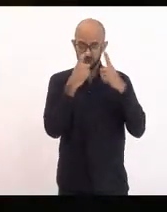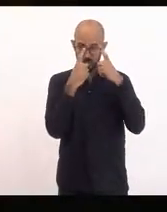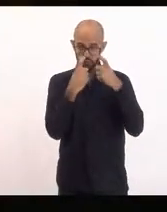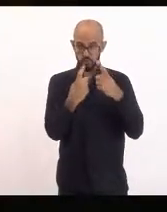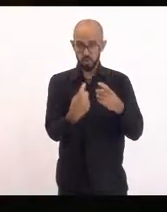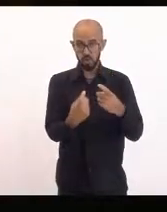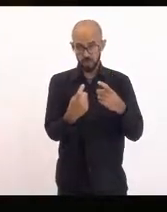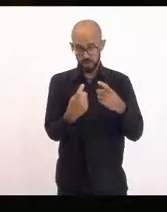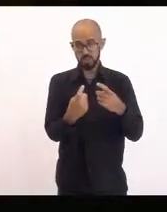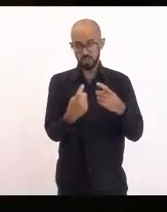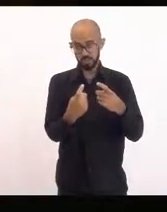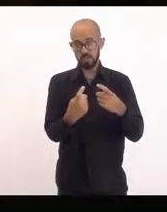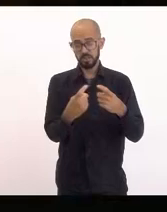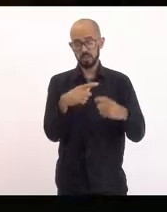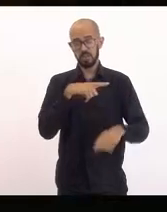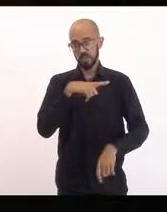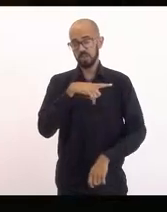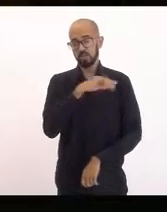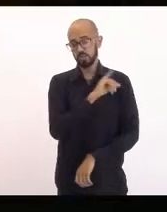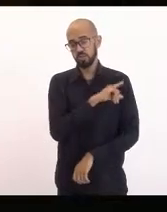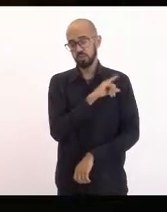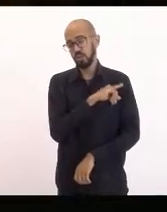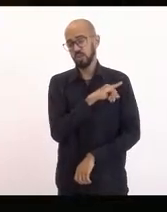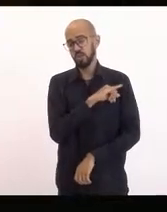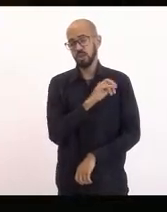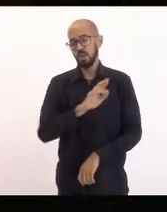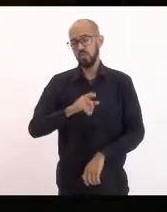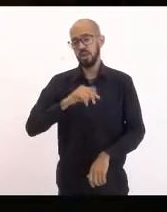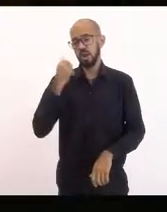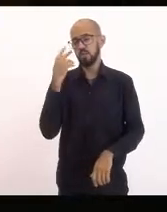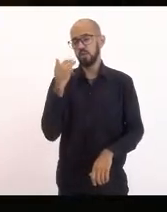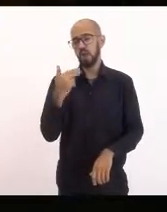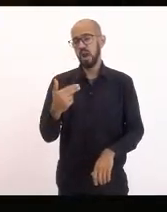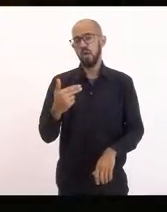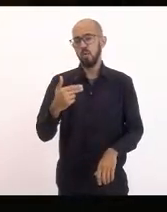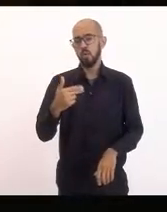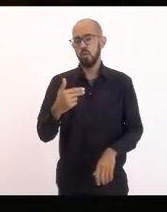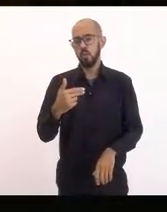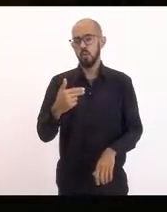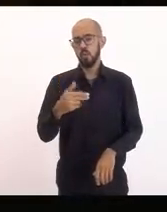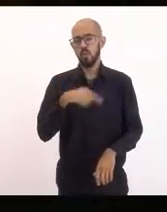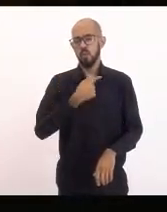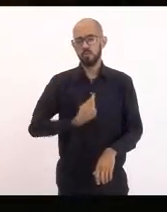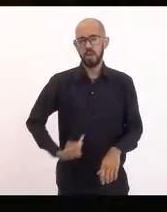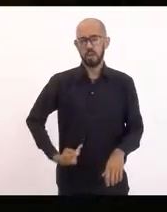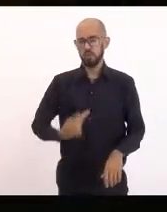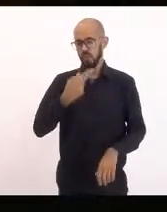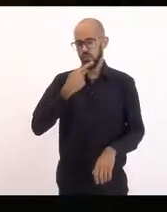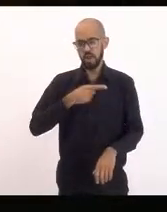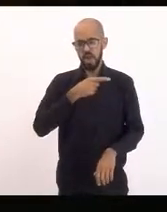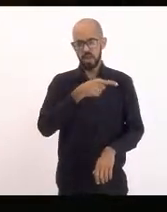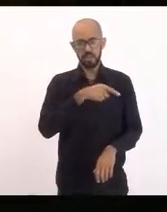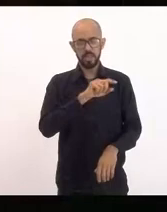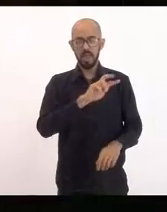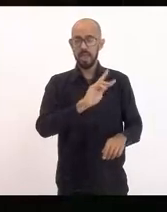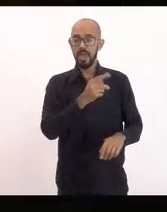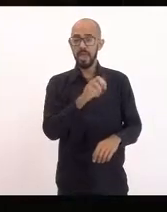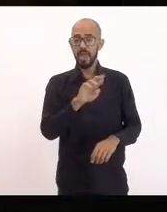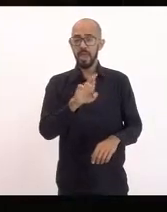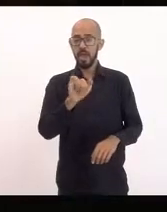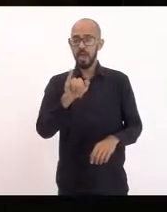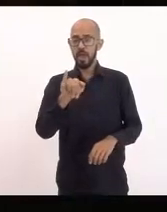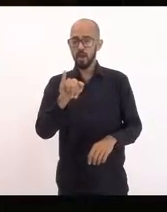no Rio de Janeiro. Não é natural o governador chamar esses mesmos agentes de heróis quando